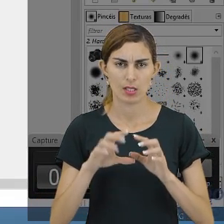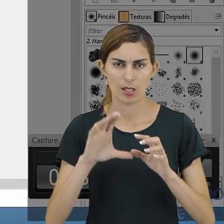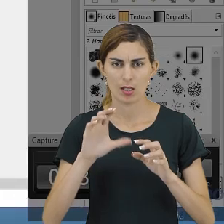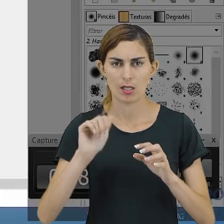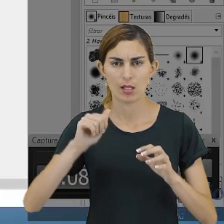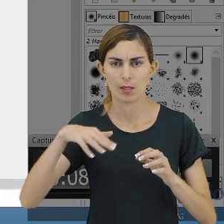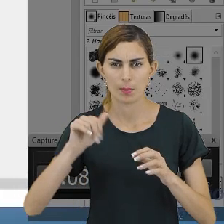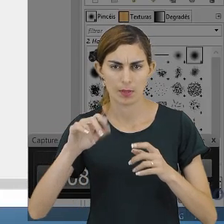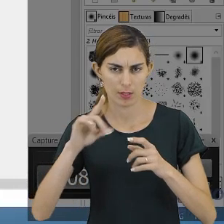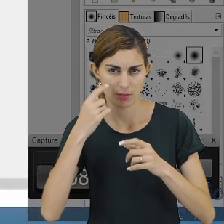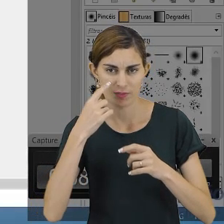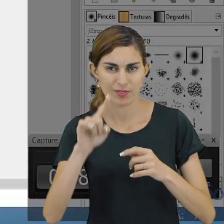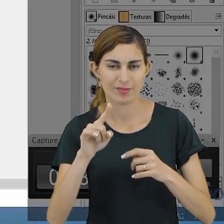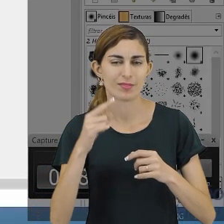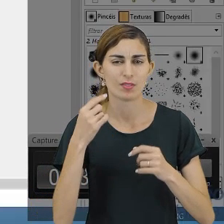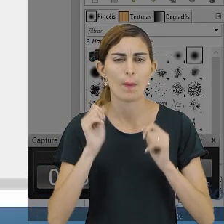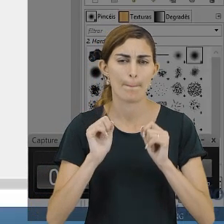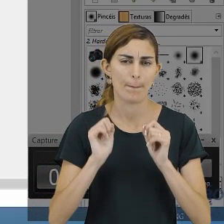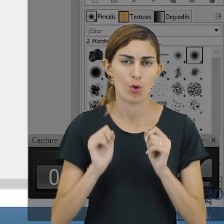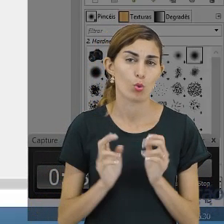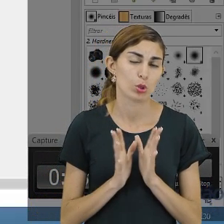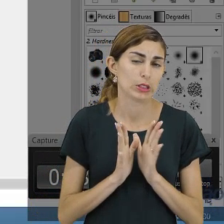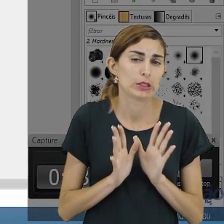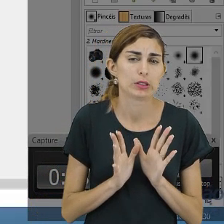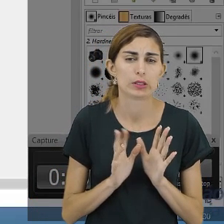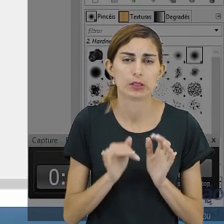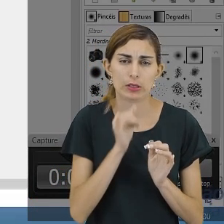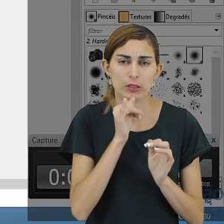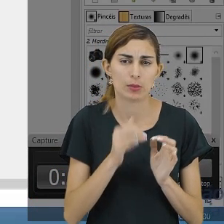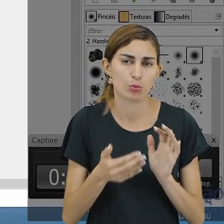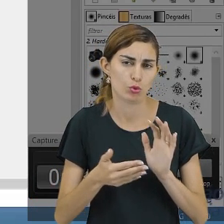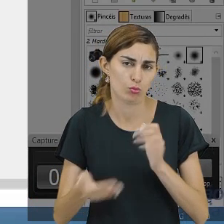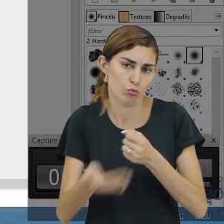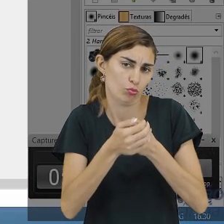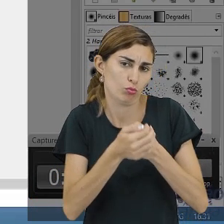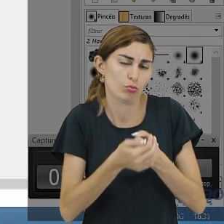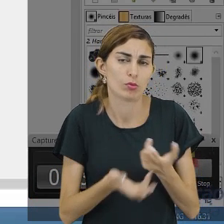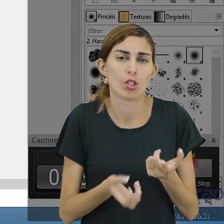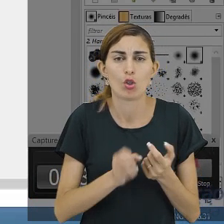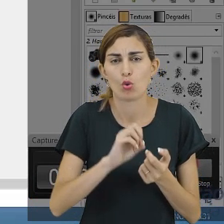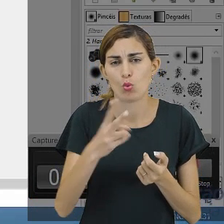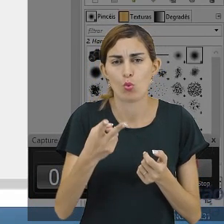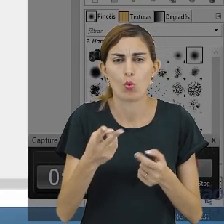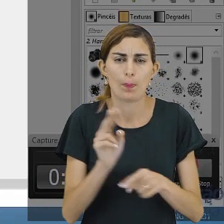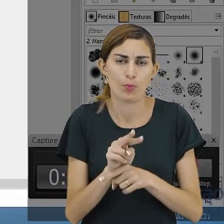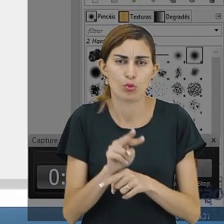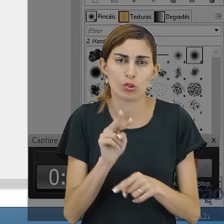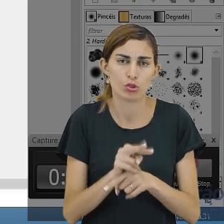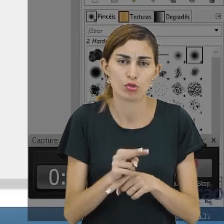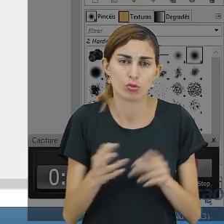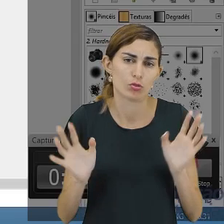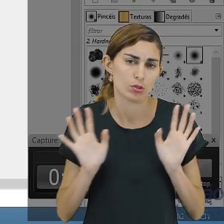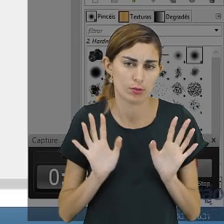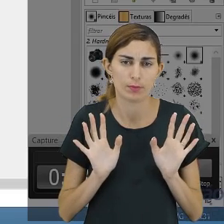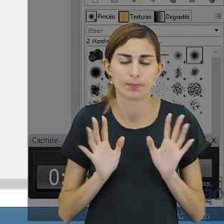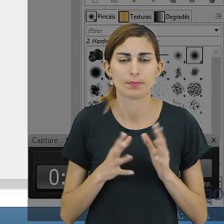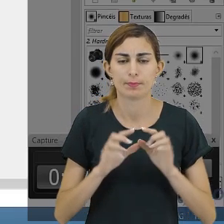as camadas, como eu acabei de fazer aqui, você pode ou ocultar essa camada, ou então proteger